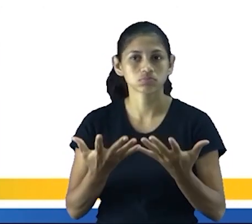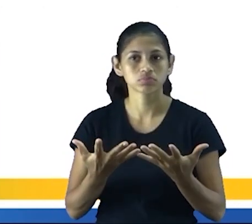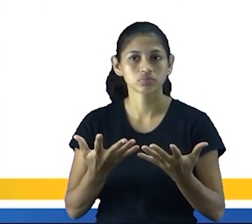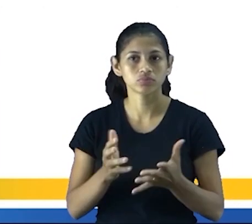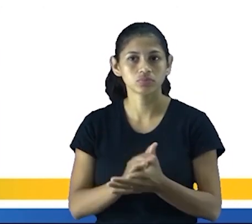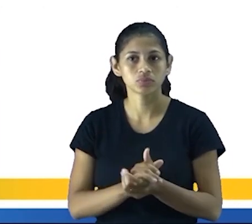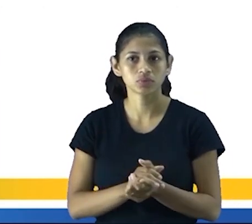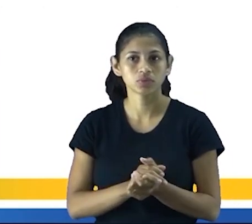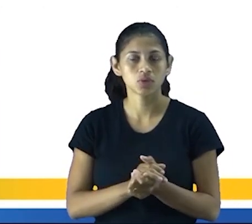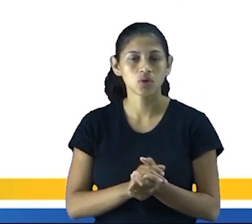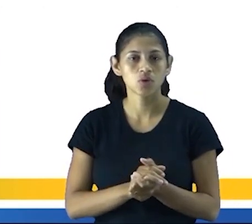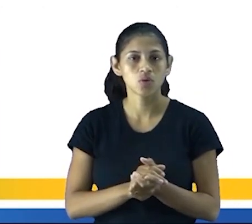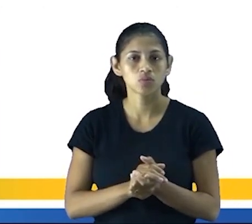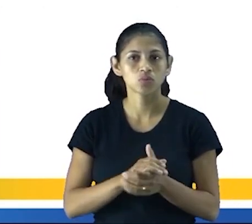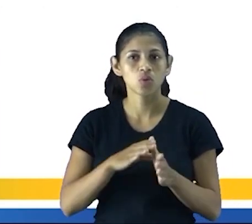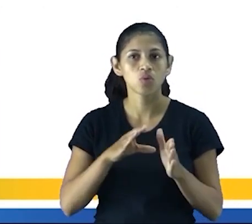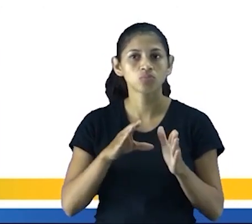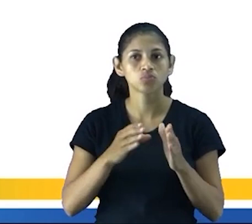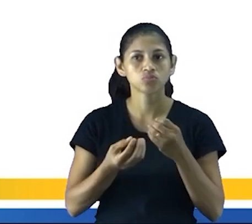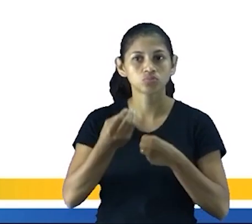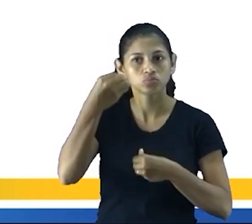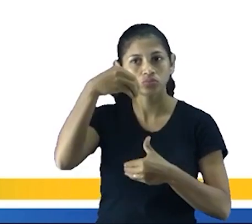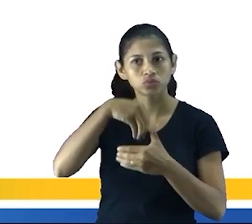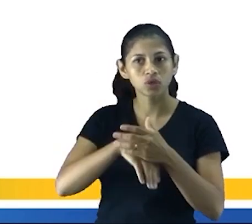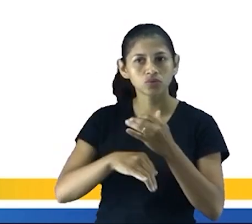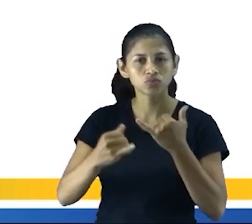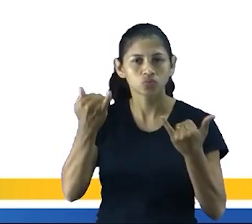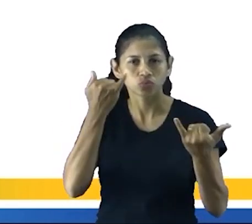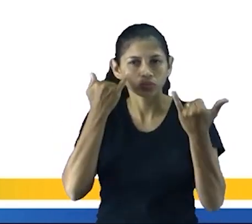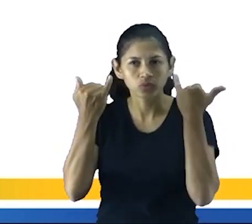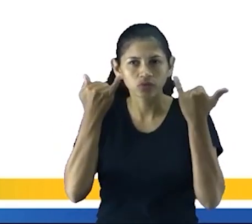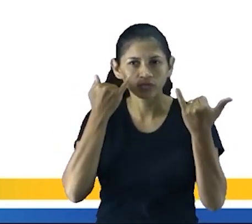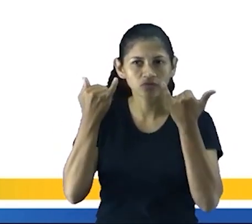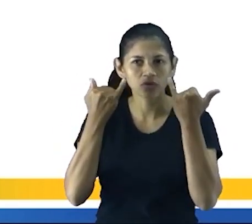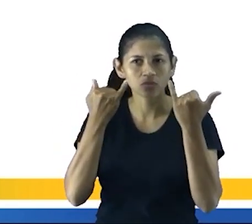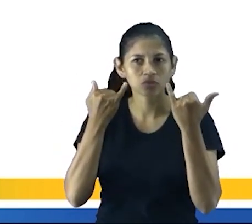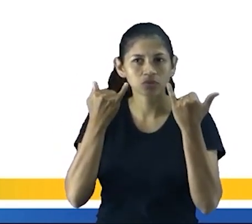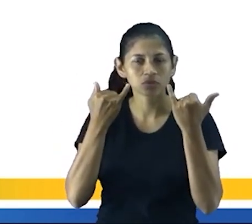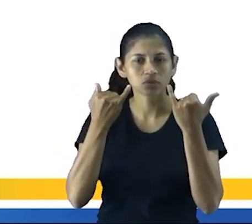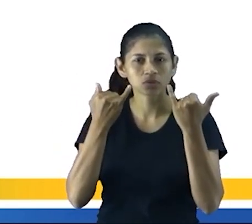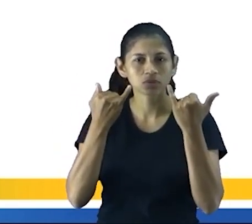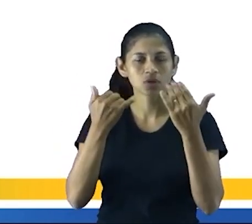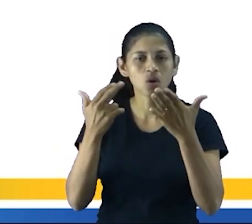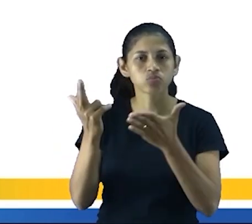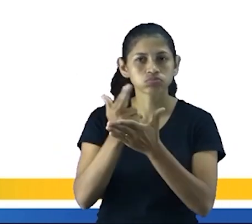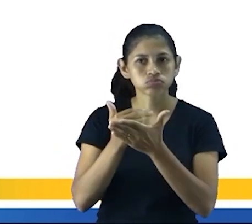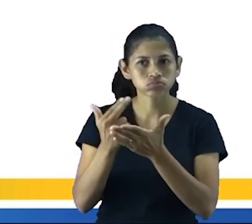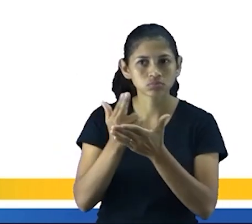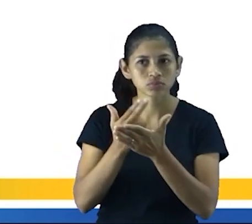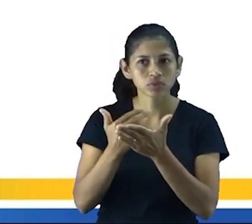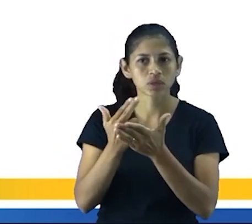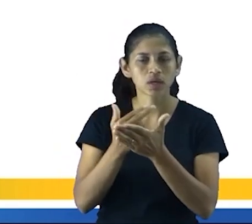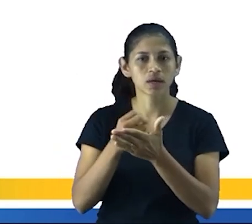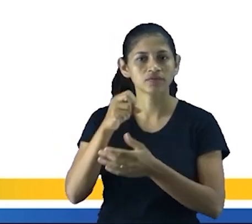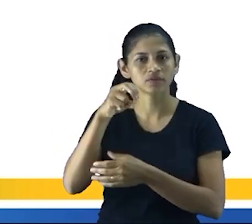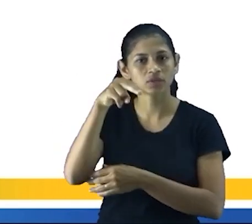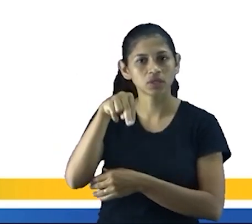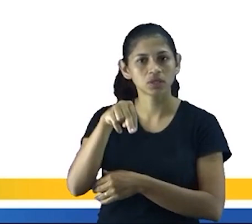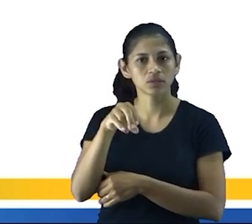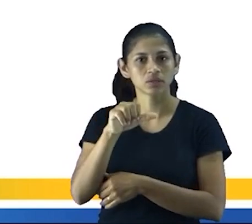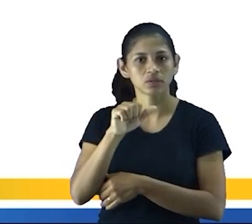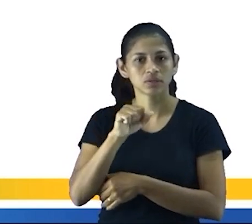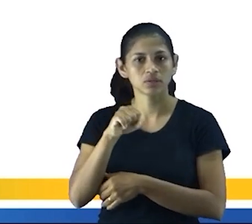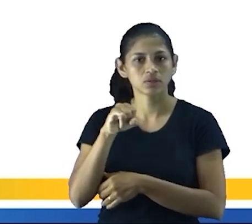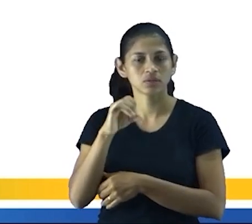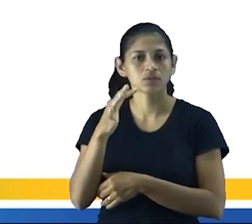ser composta ali por informações sobre uma arte, está trazendo um tema para a gente, está expondo uma história ali sobre a arte knife, né,